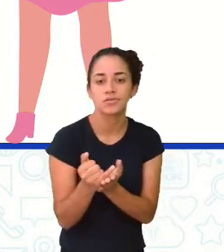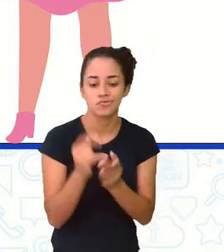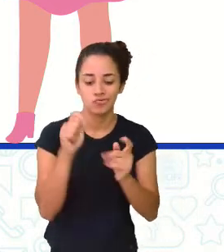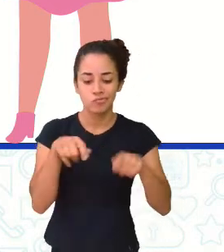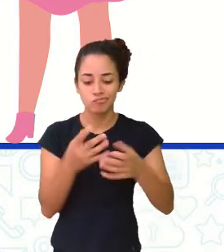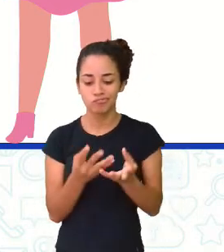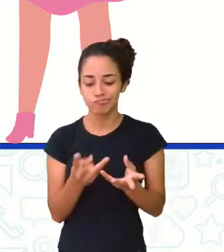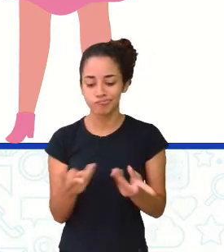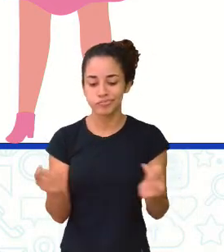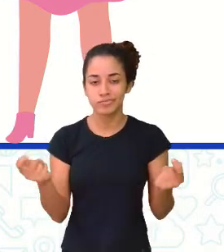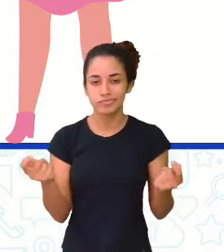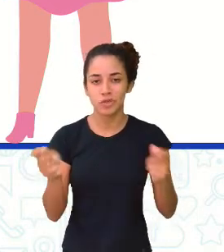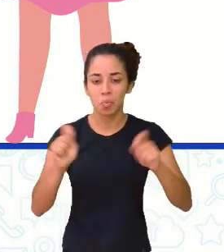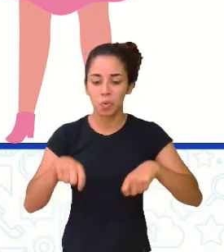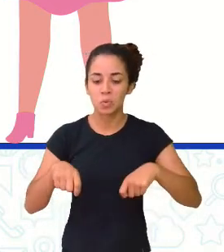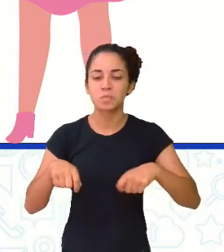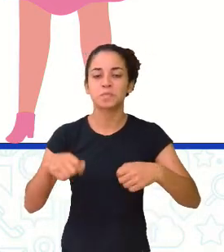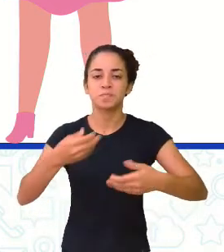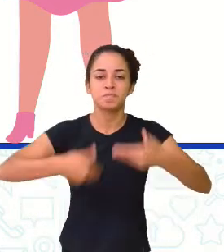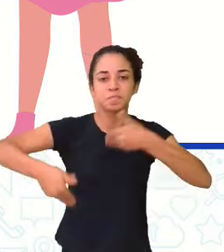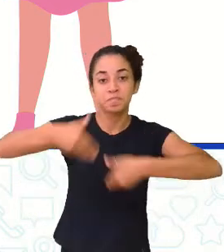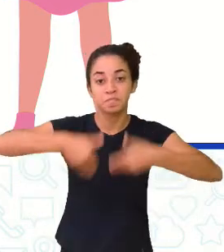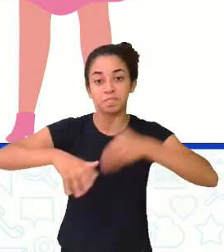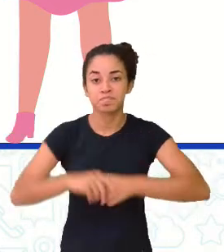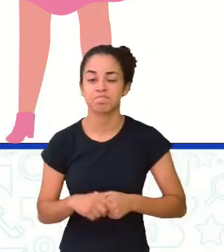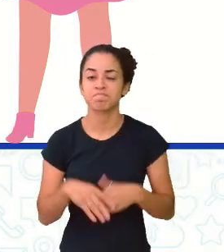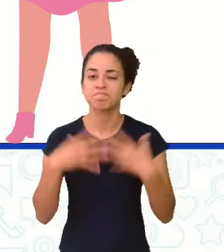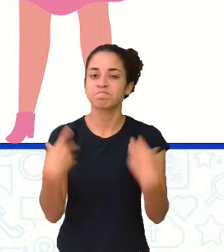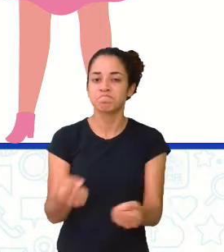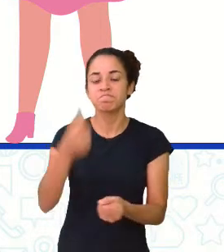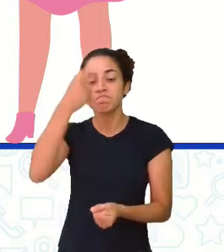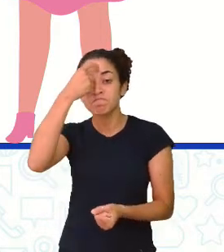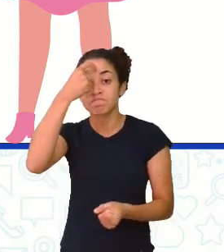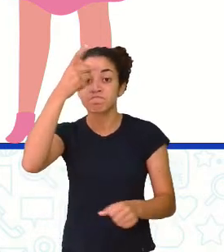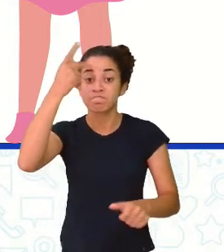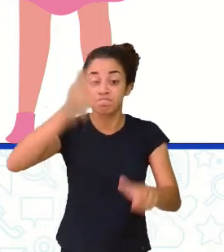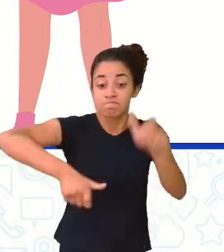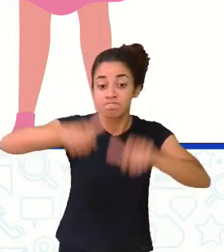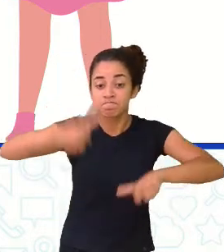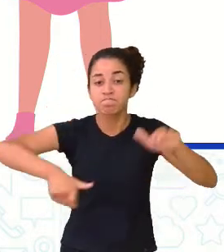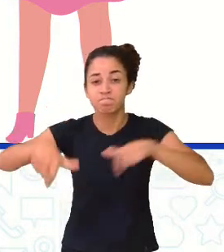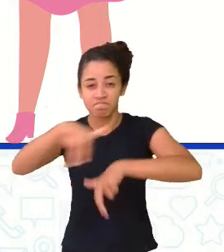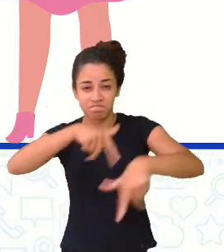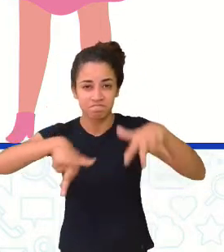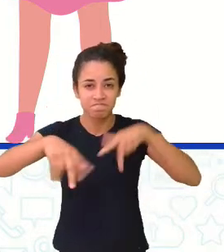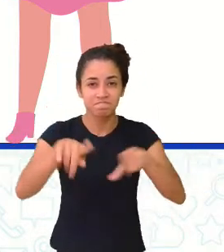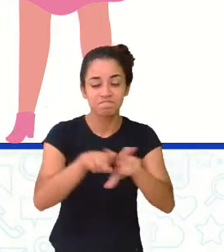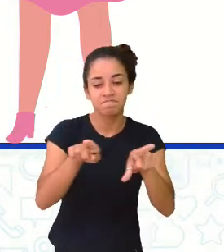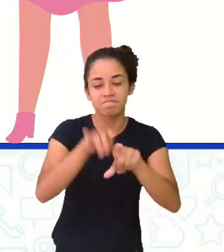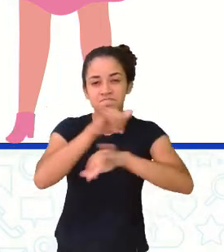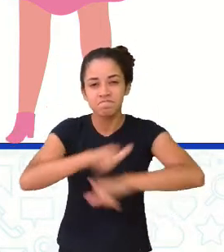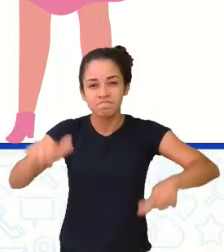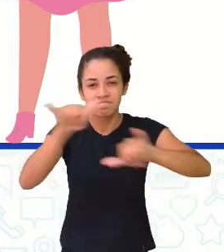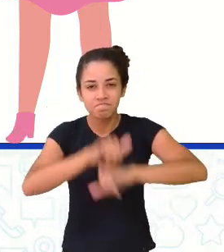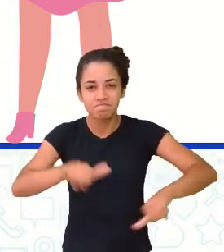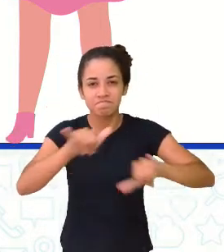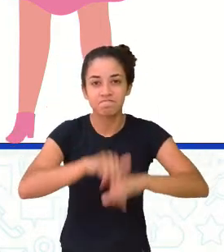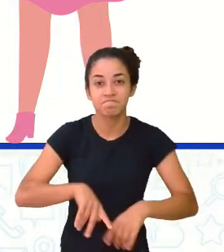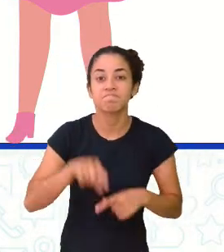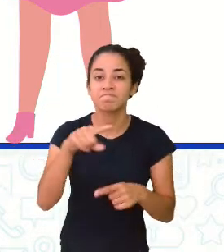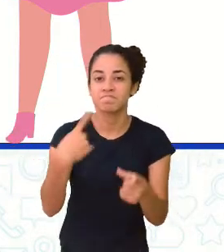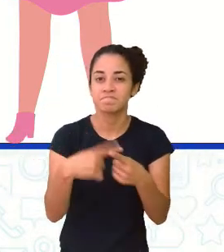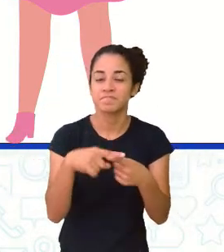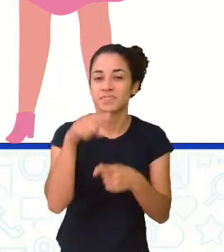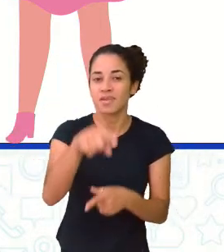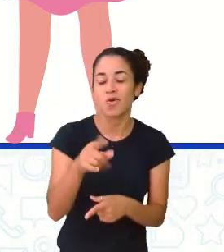curada, existe o tratamento. Então, pessoal, vamos conscientizar as pessoas que estão ao nosso redor e divulgar essa campanha, que ela é